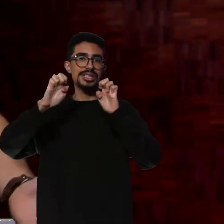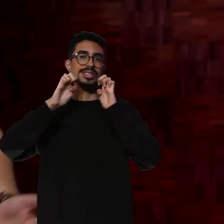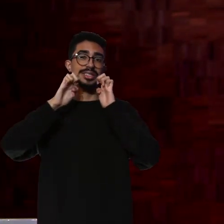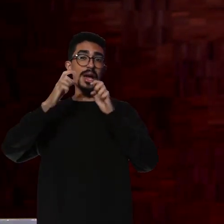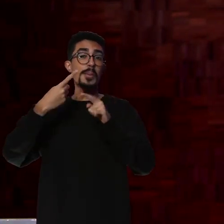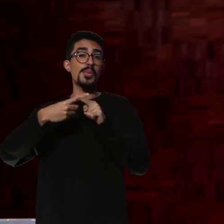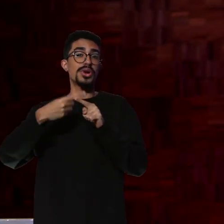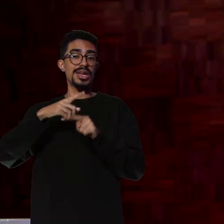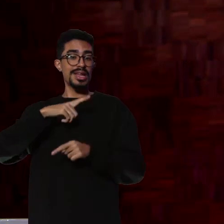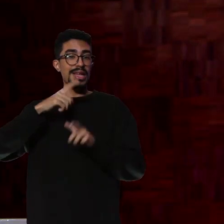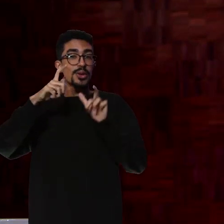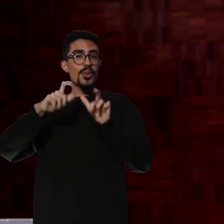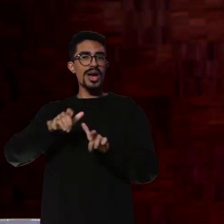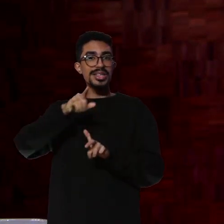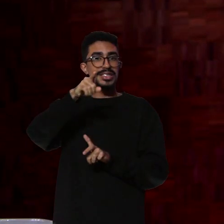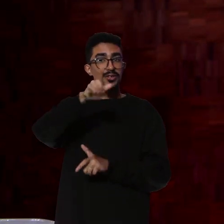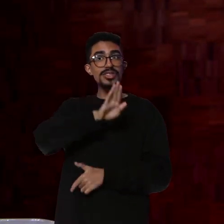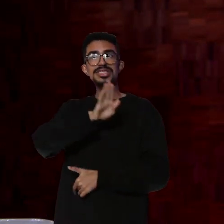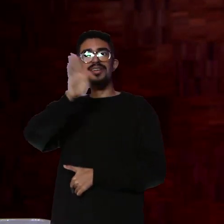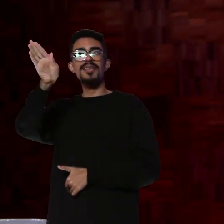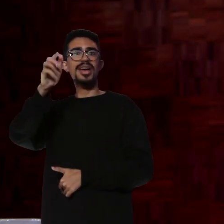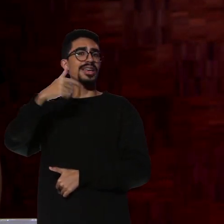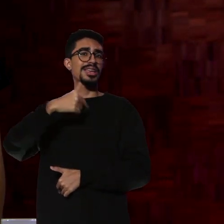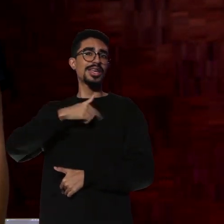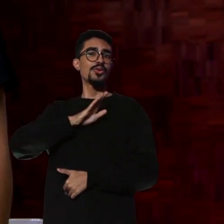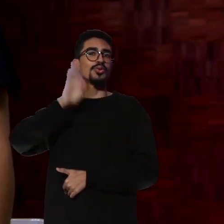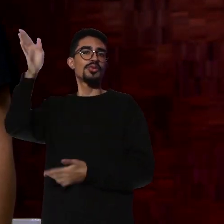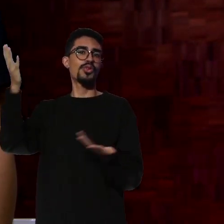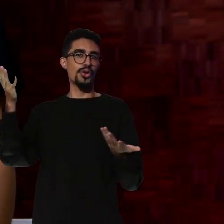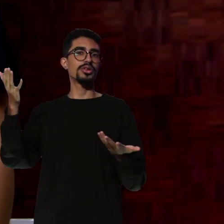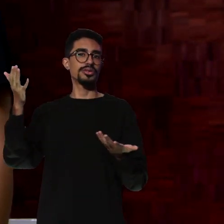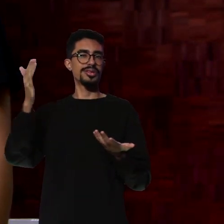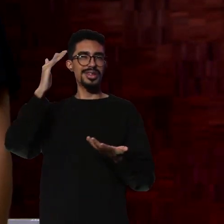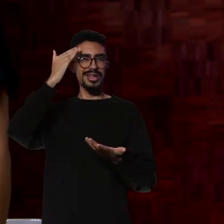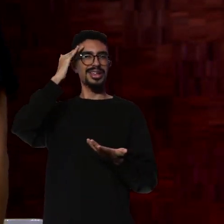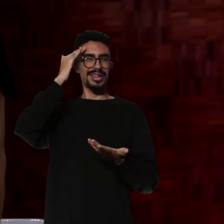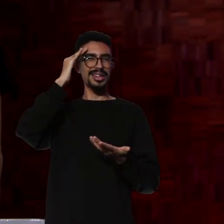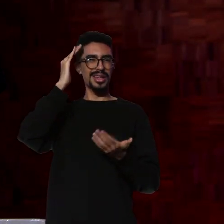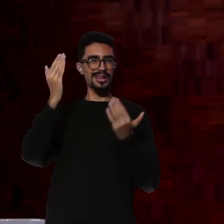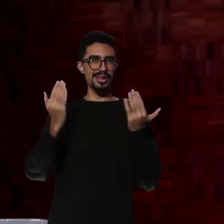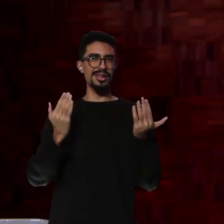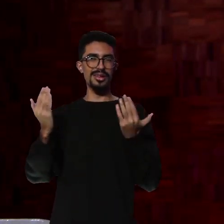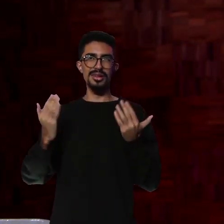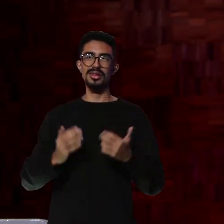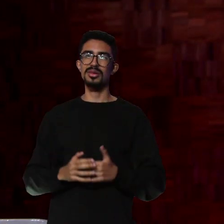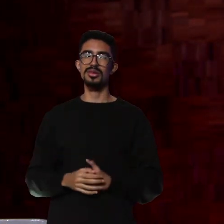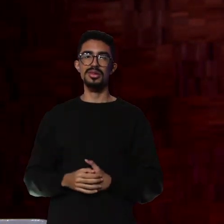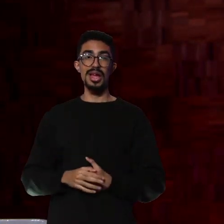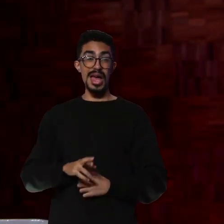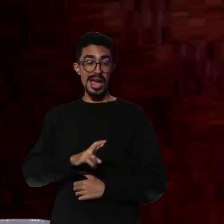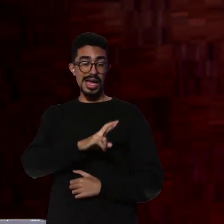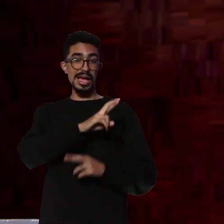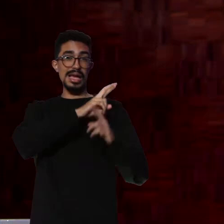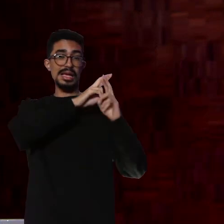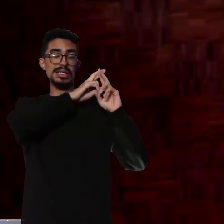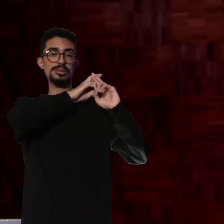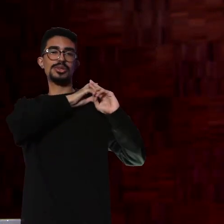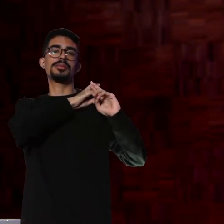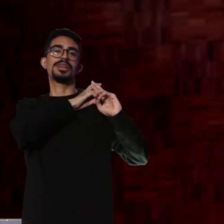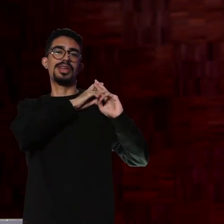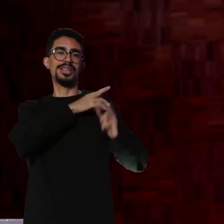É verdade. A responsabilidade não é minha, é